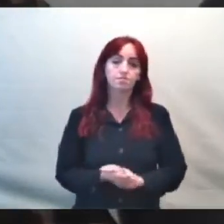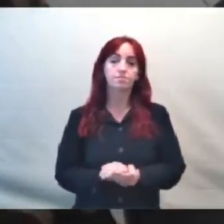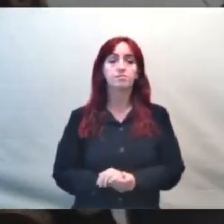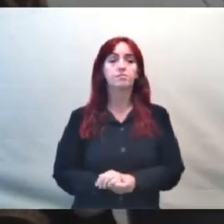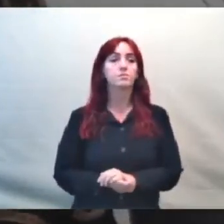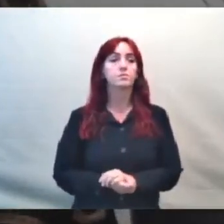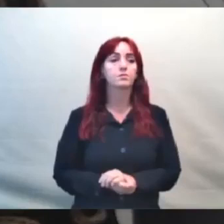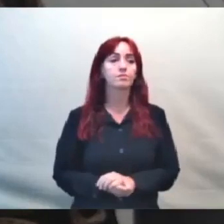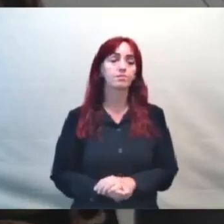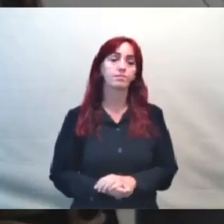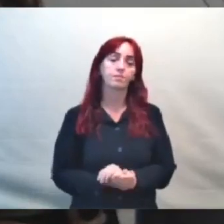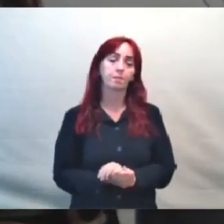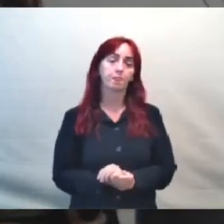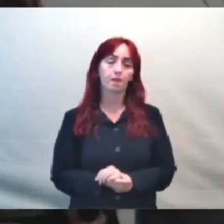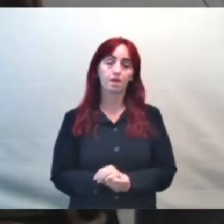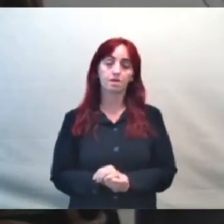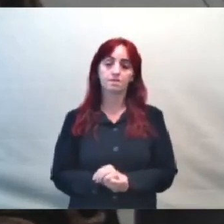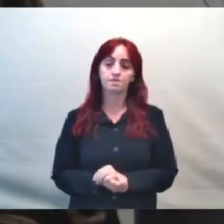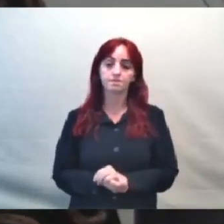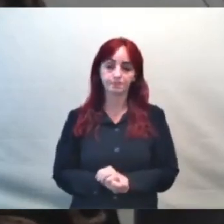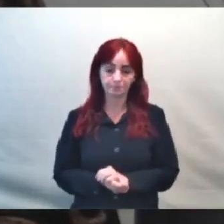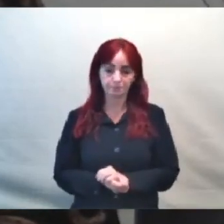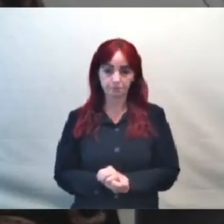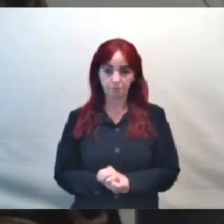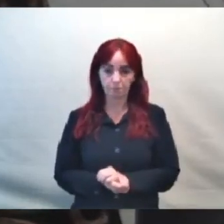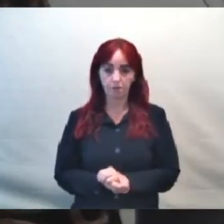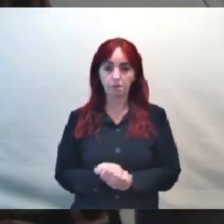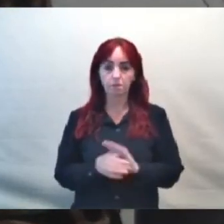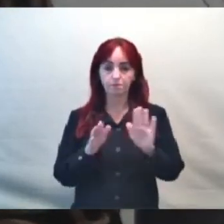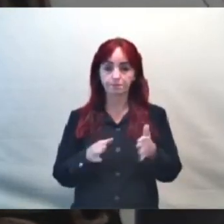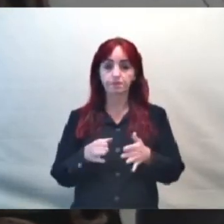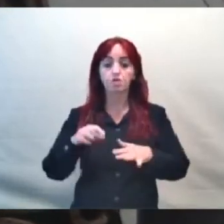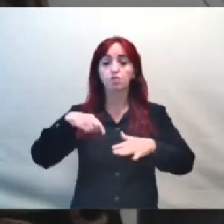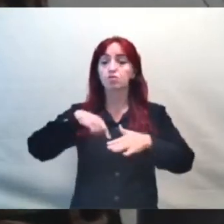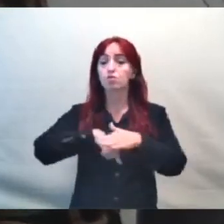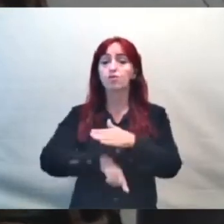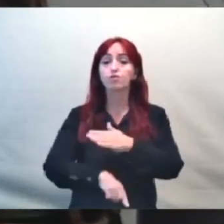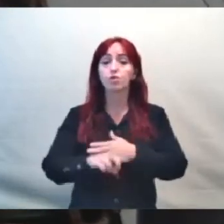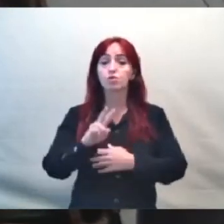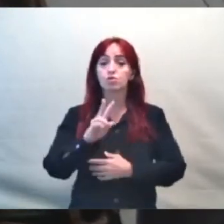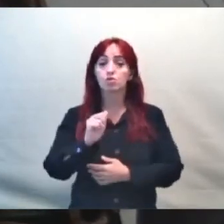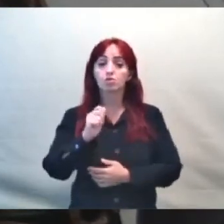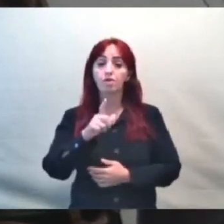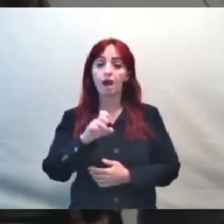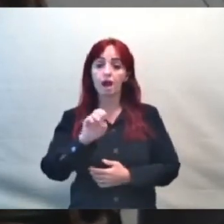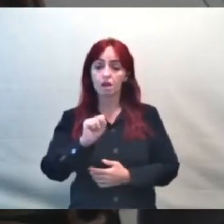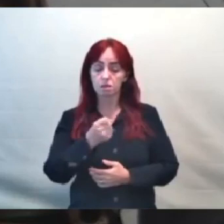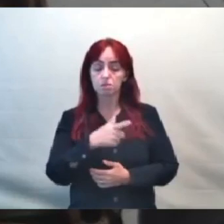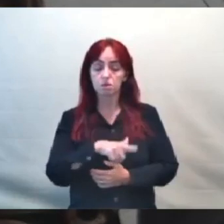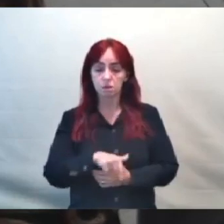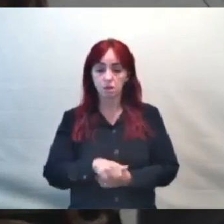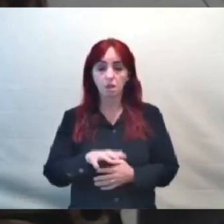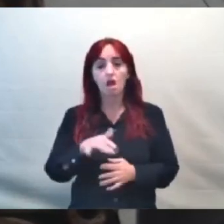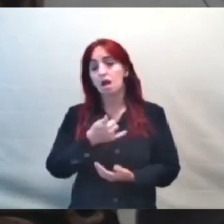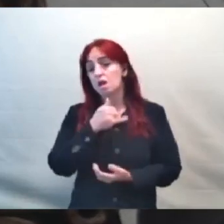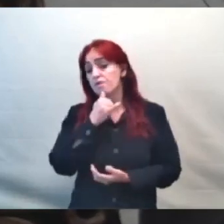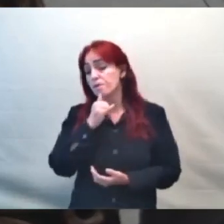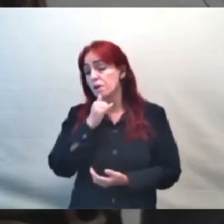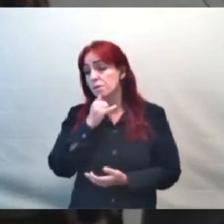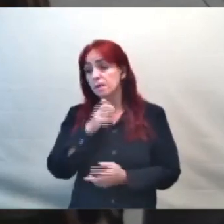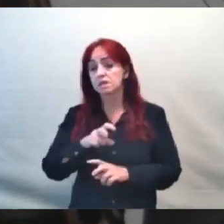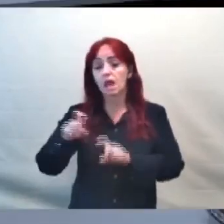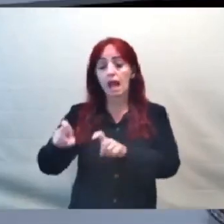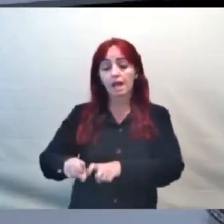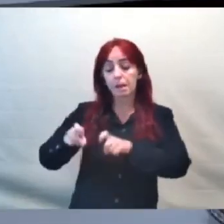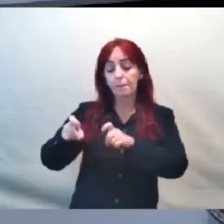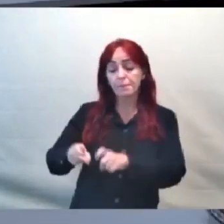Assim, a questão do fundo dos vales. Né? Toda vez que a gente oficia, fala, olha, infelizmente, a capina agora está sendo priorizada apenas nos córregos e fundos